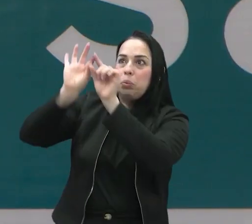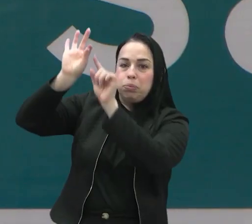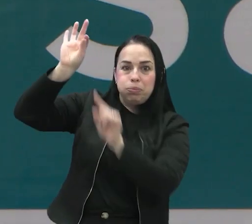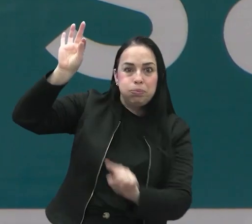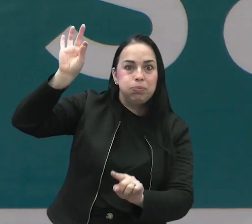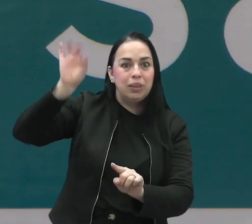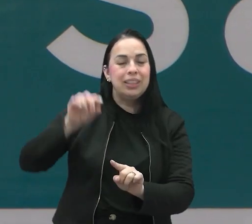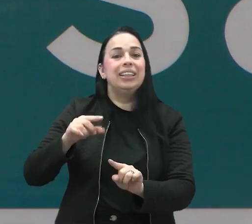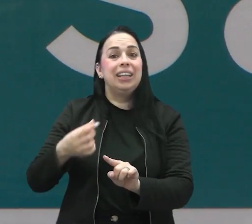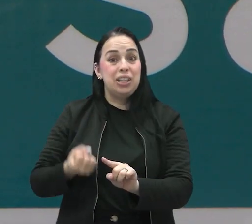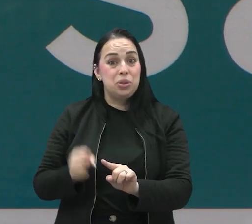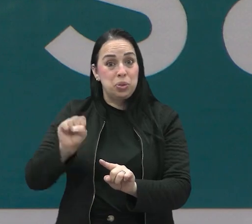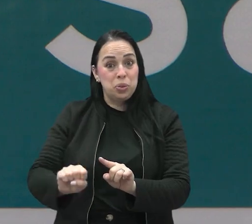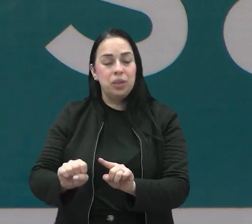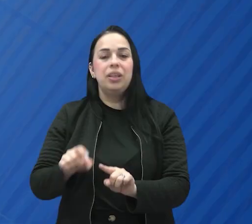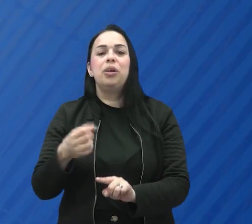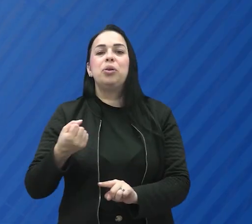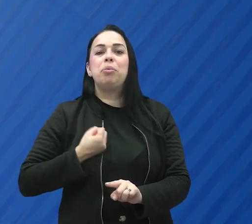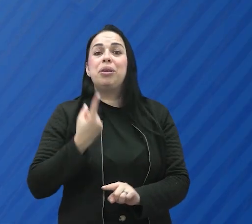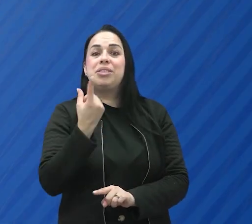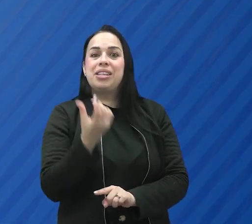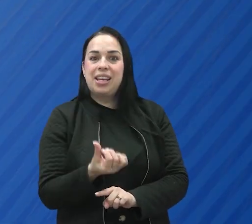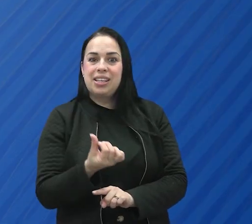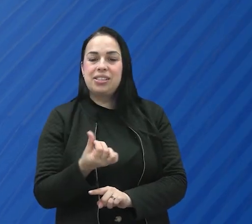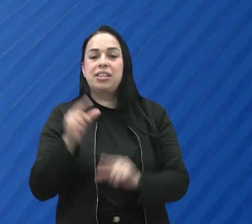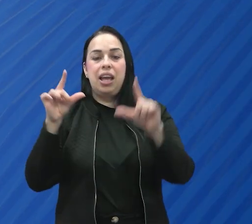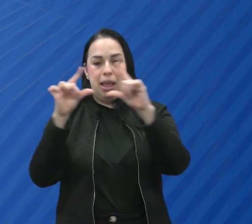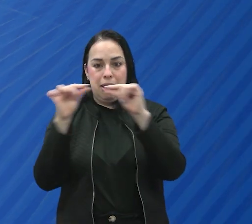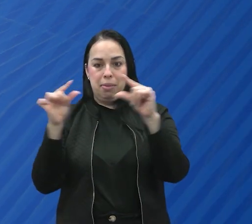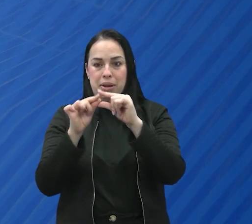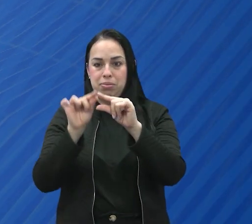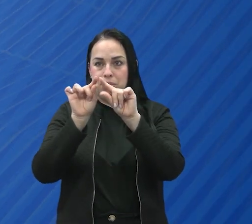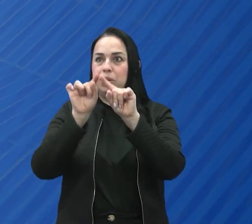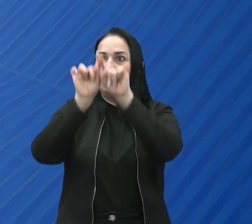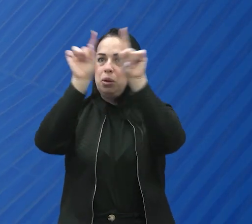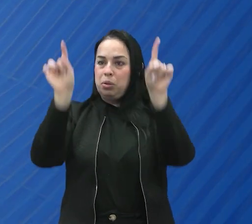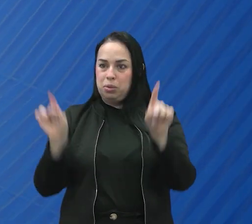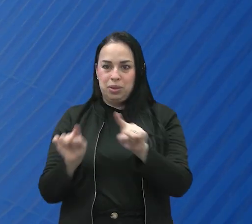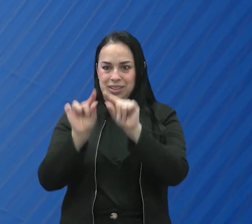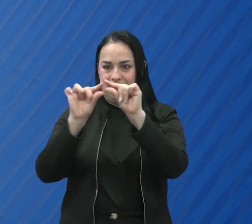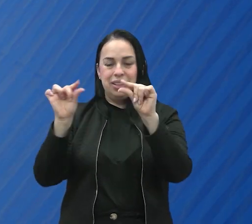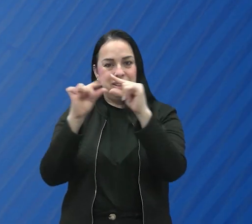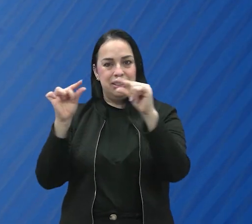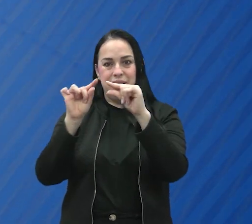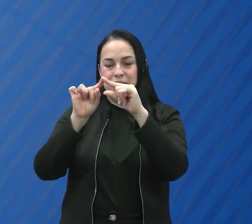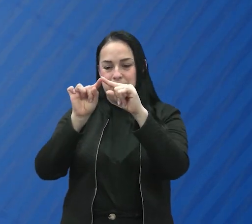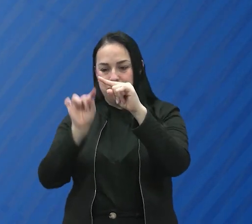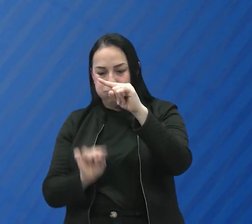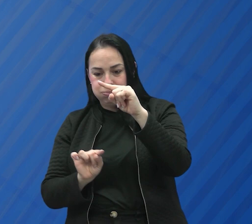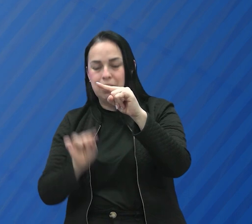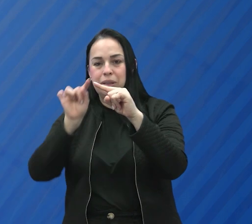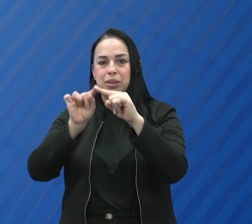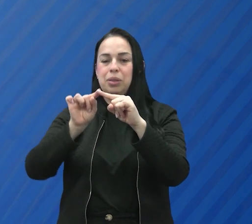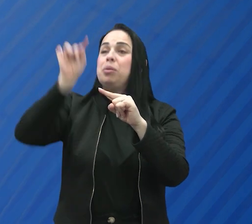O 16 indica a posição geográfica a partir da capital federal, sendo de 0 a 49 mais a